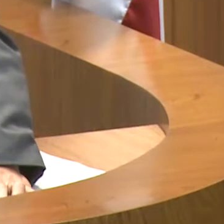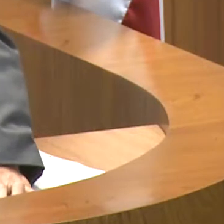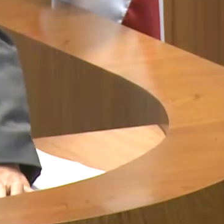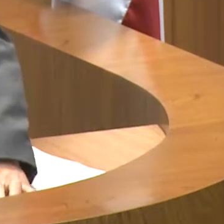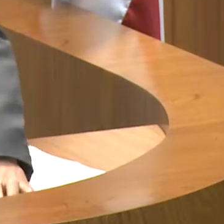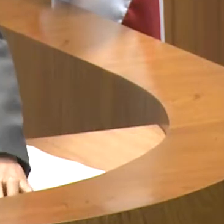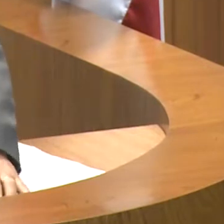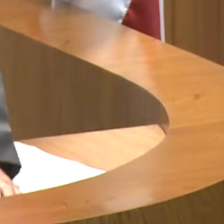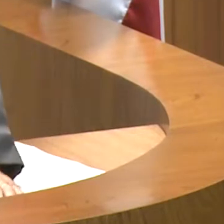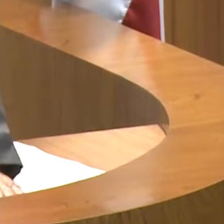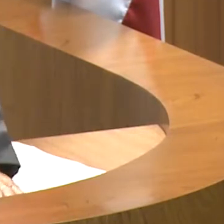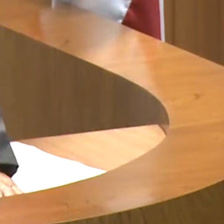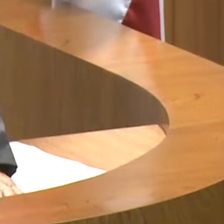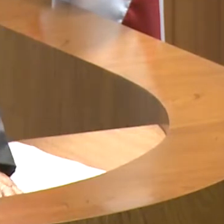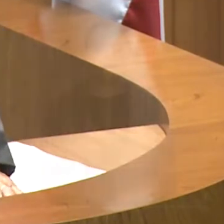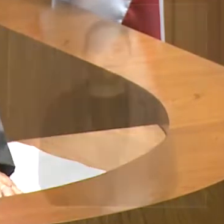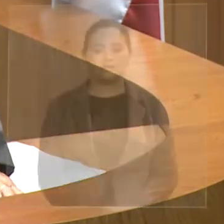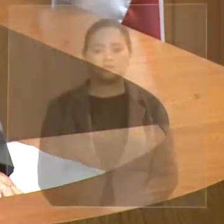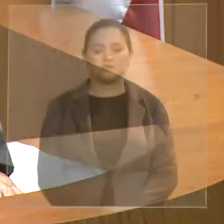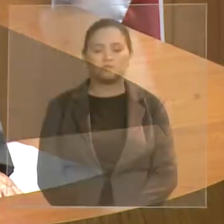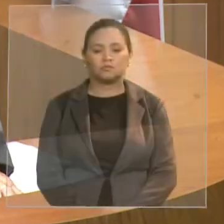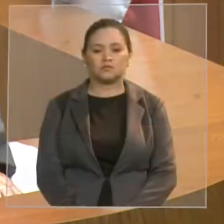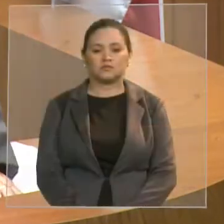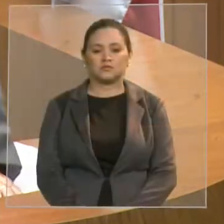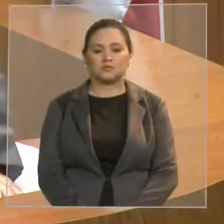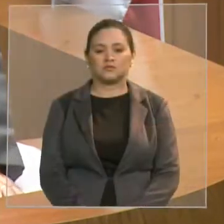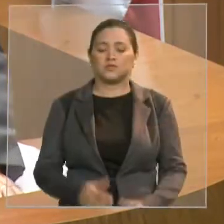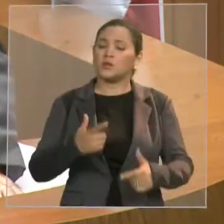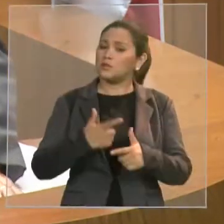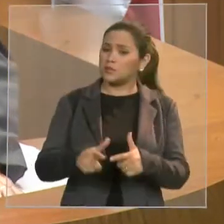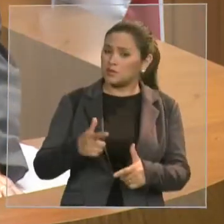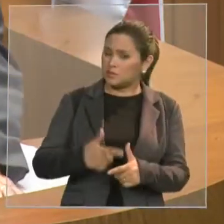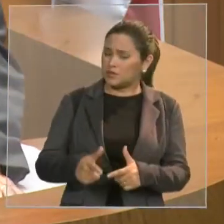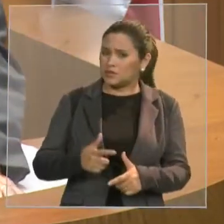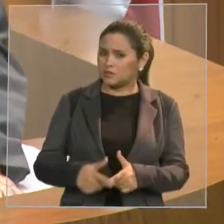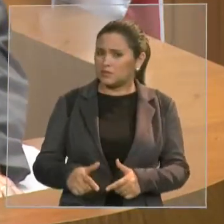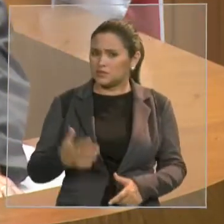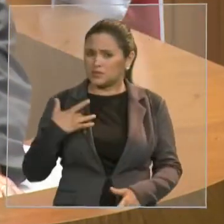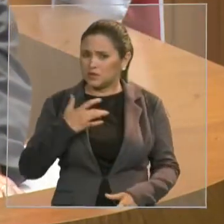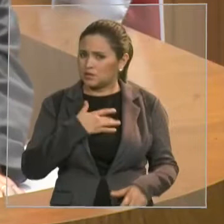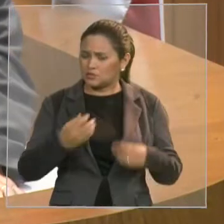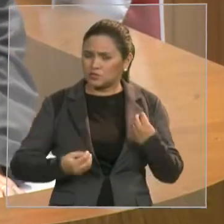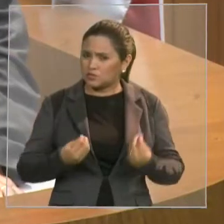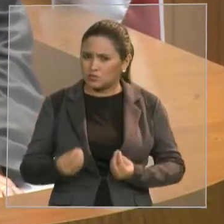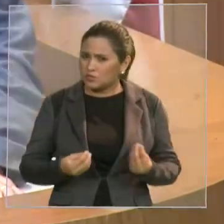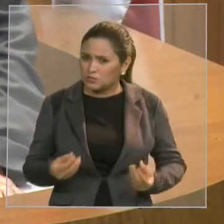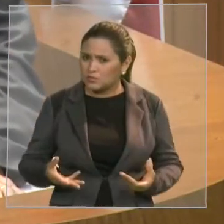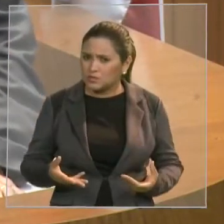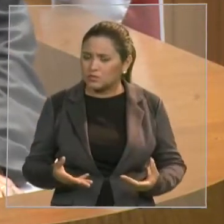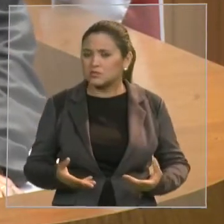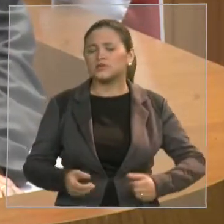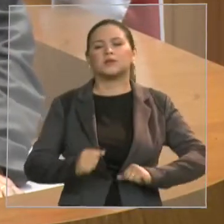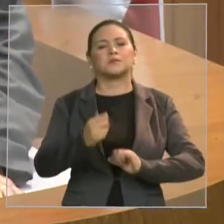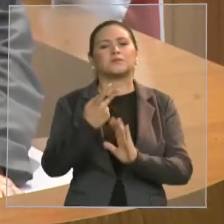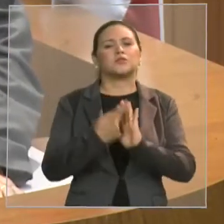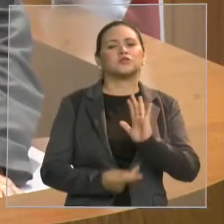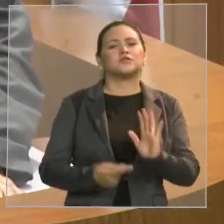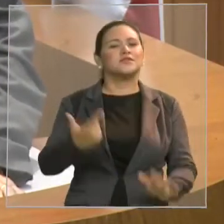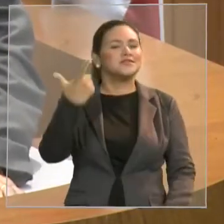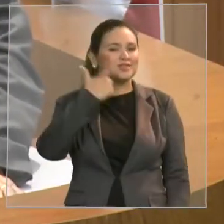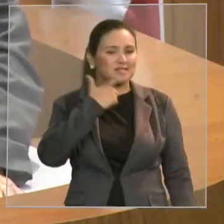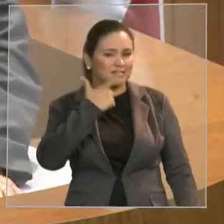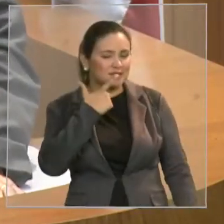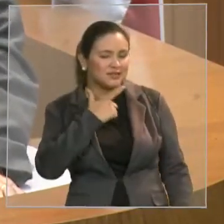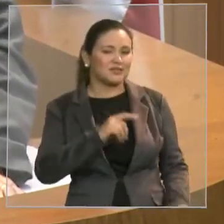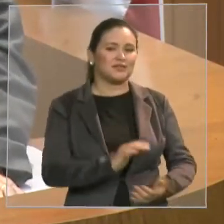sei como é que esse Estado está numa situação caótica, investindo com seriedade os recursos na saúde do Estado do Maranhão.